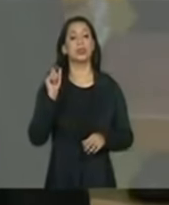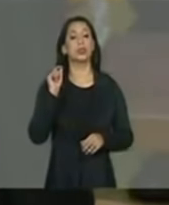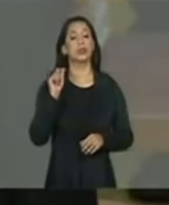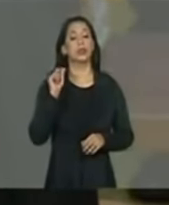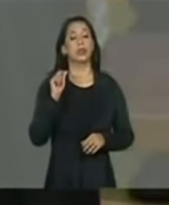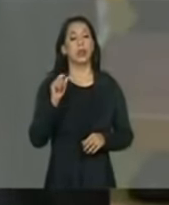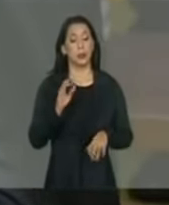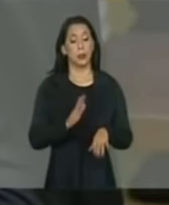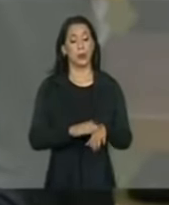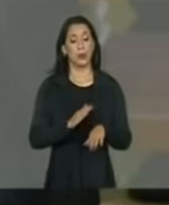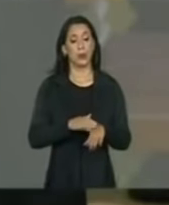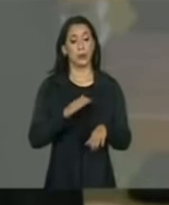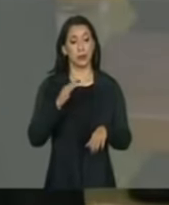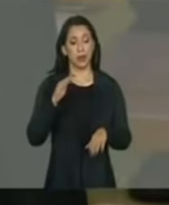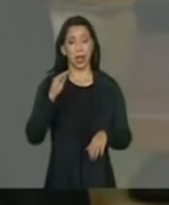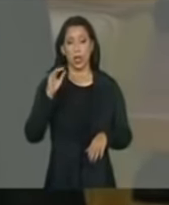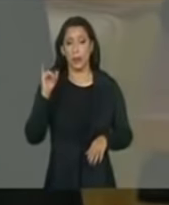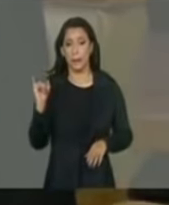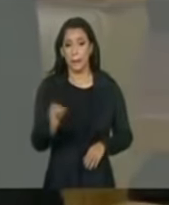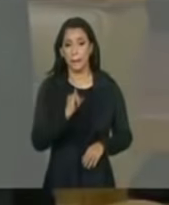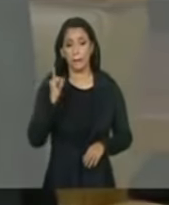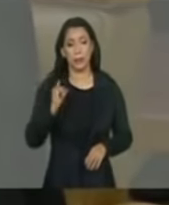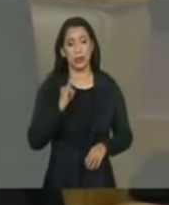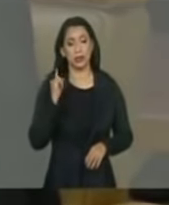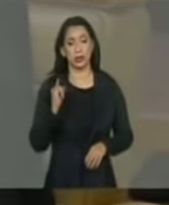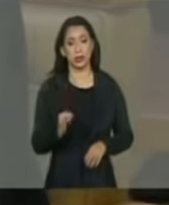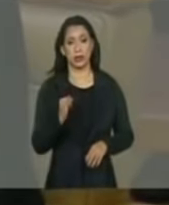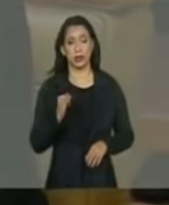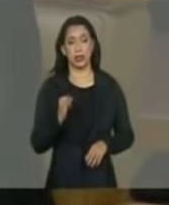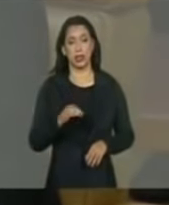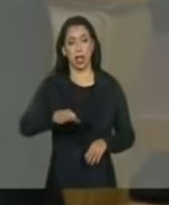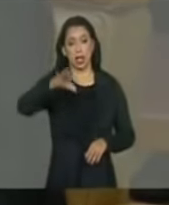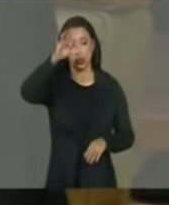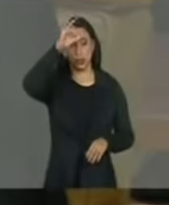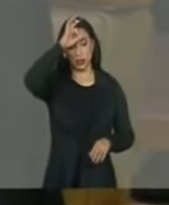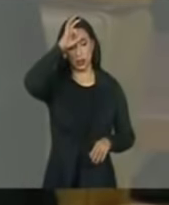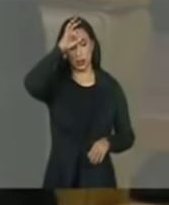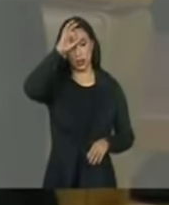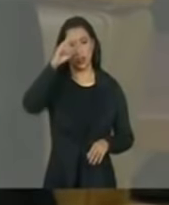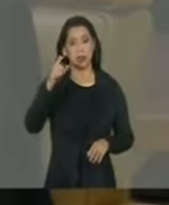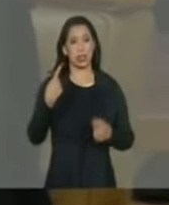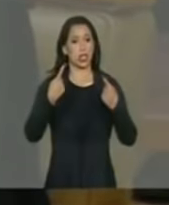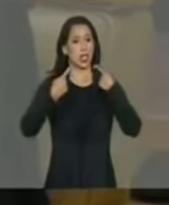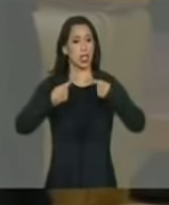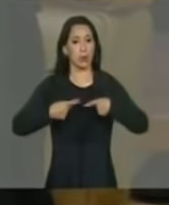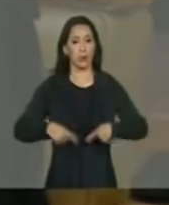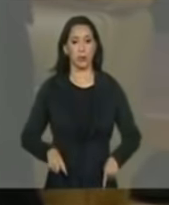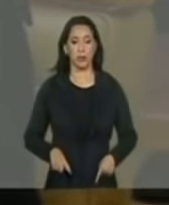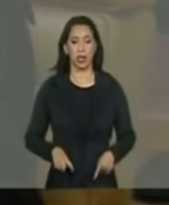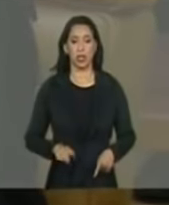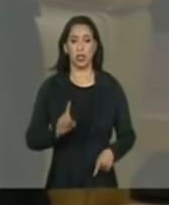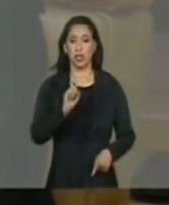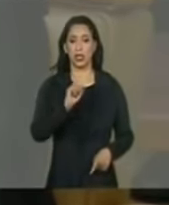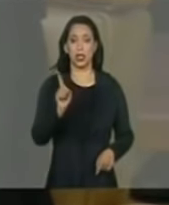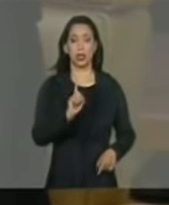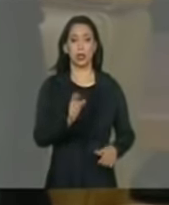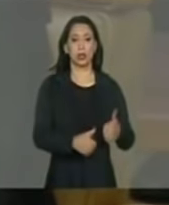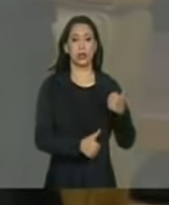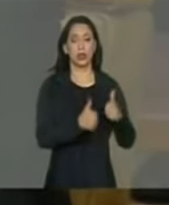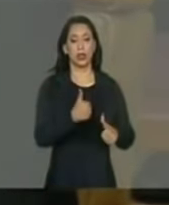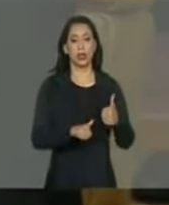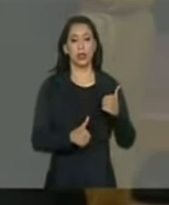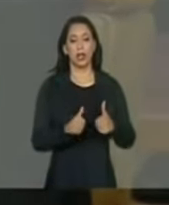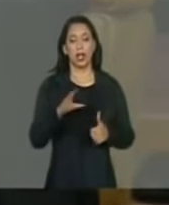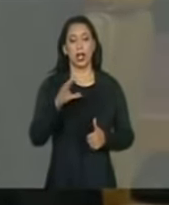relevante que a presunção de inocência não impede não se qualifica como causa